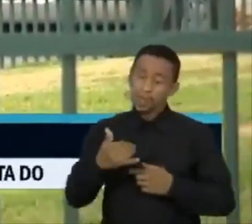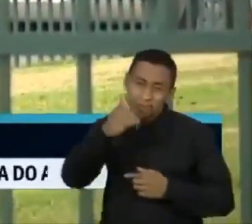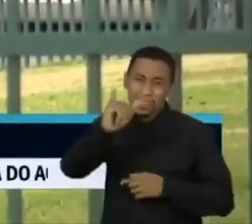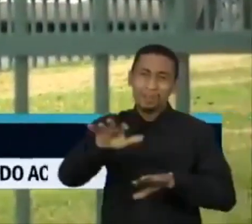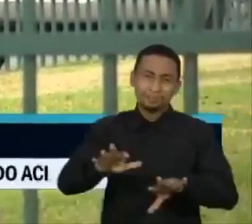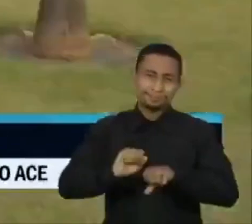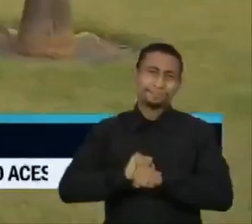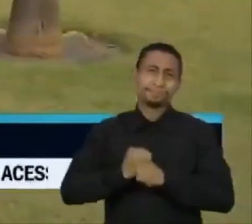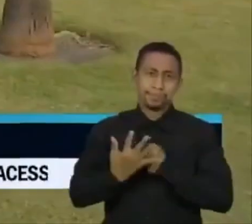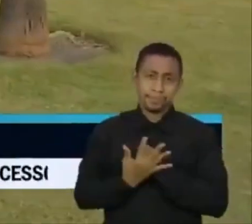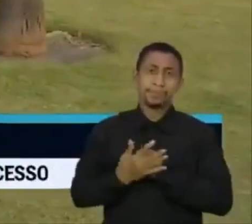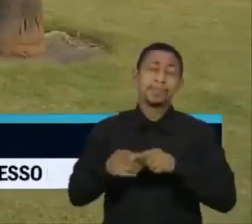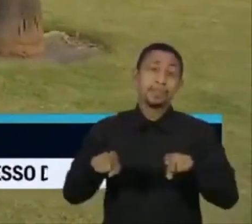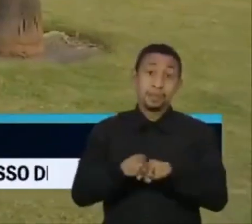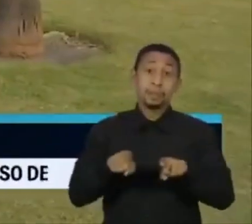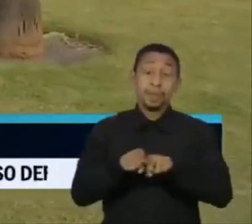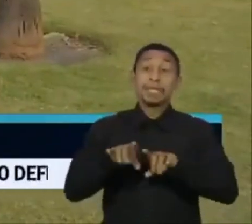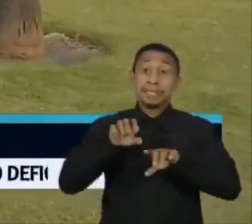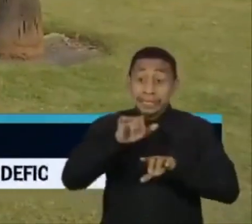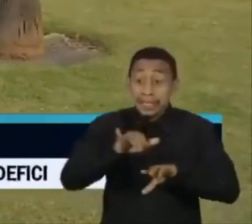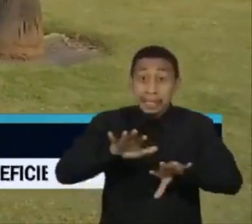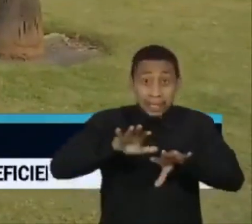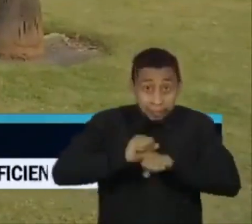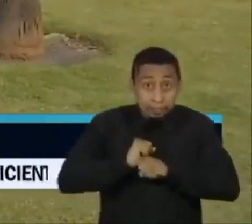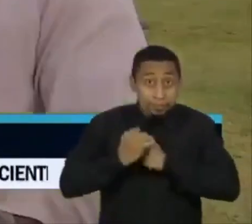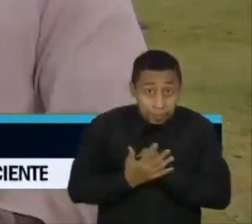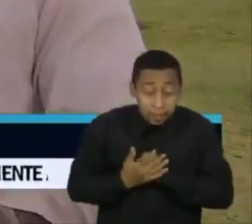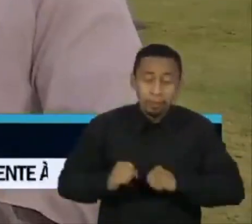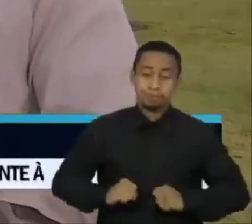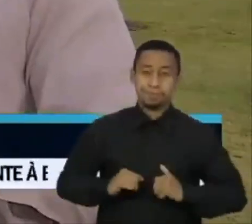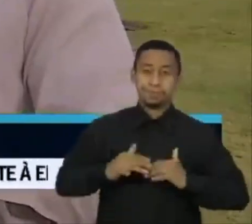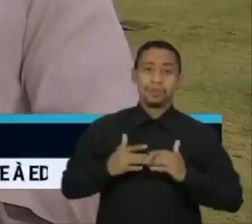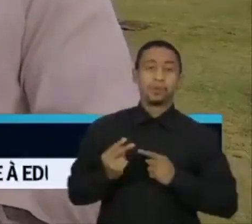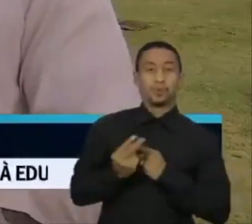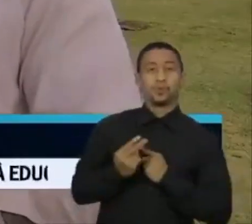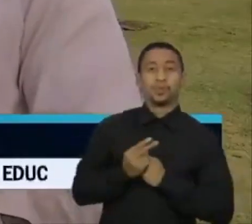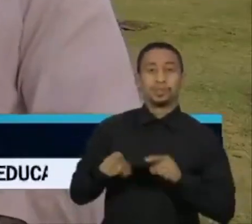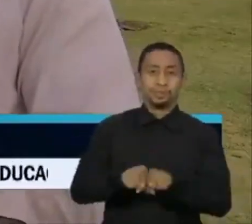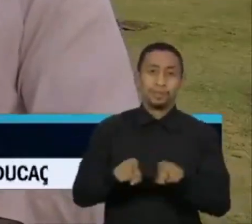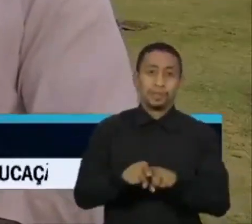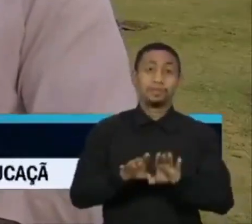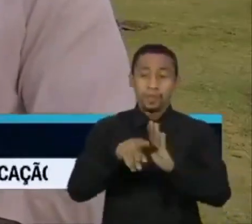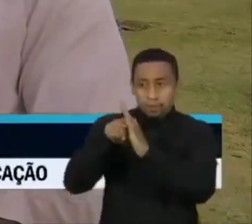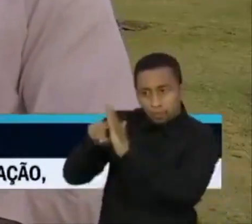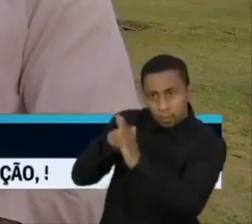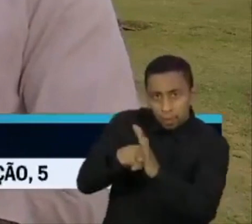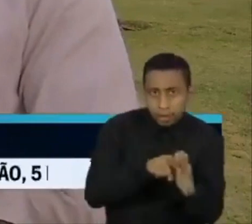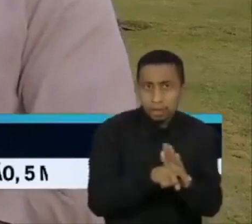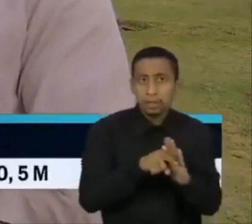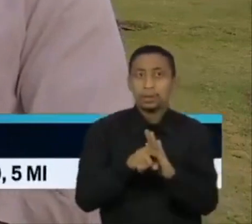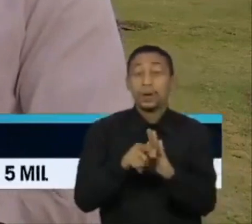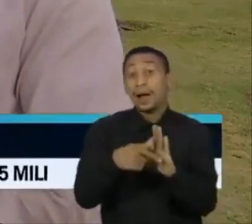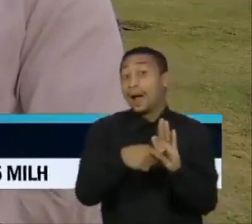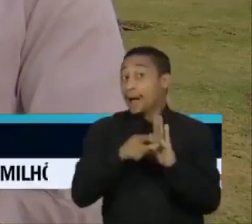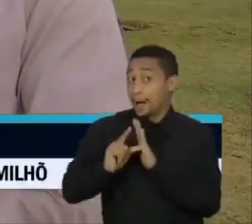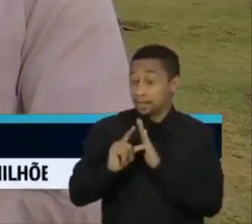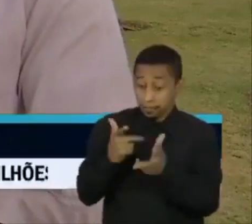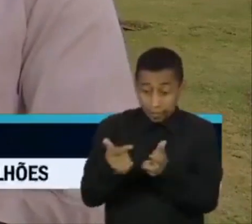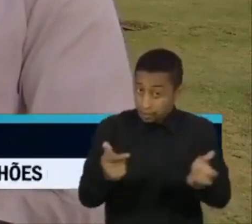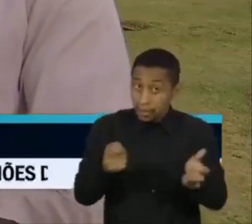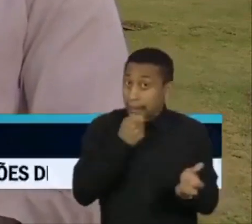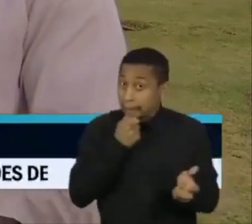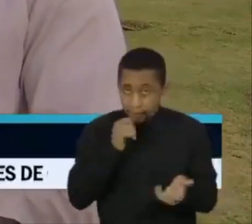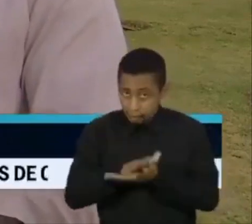prevenção quanto na resposta caso tem a doença os dados foram colhidos Antes que as vacinas contra covid-19